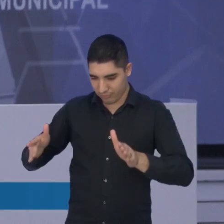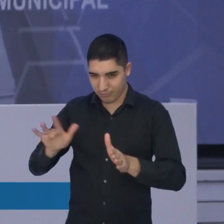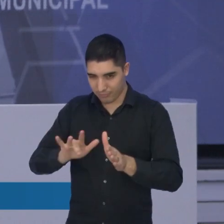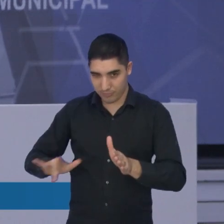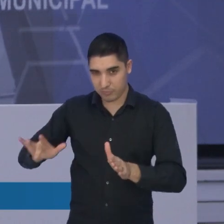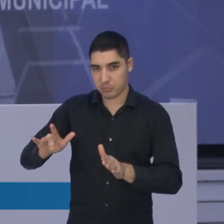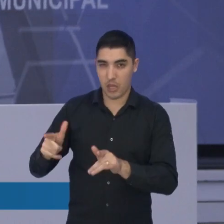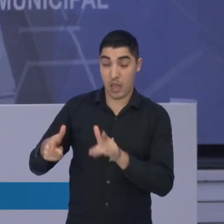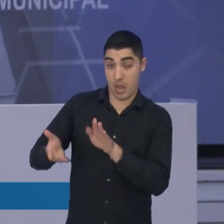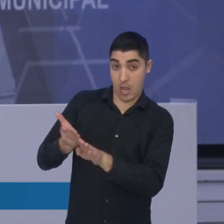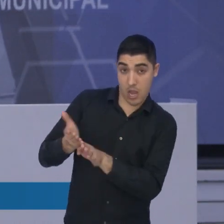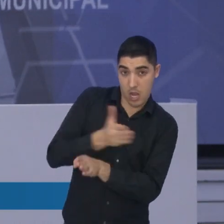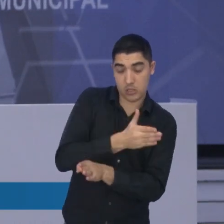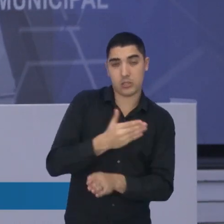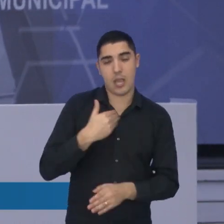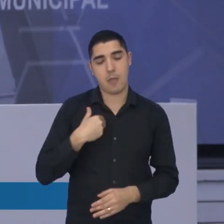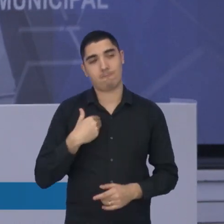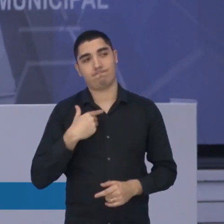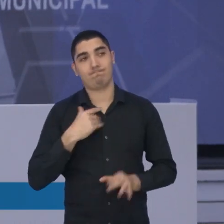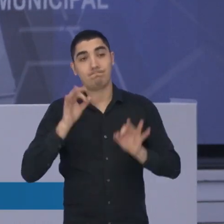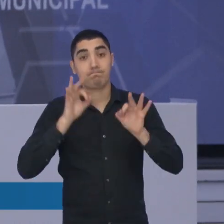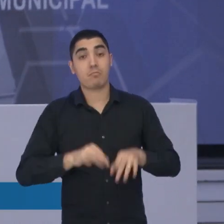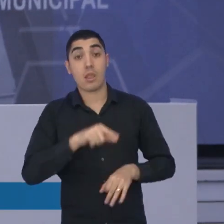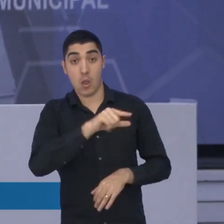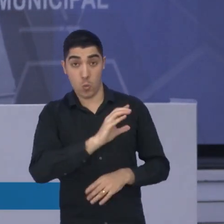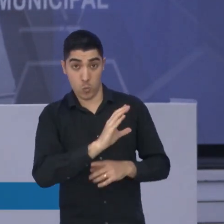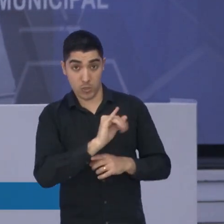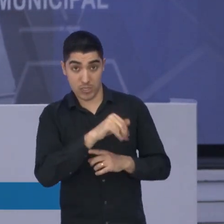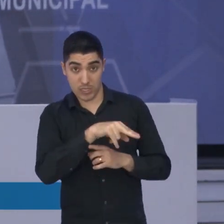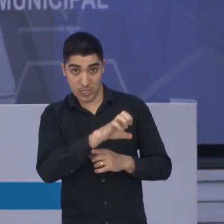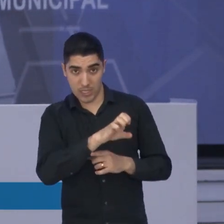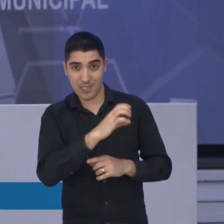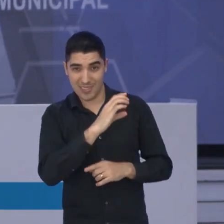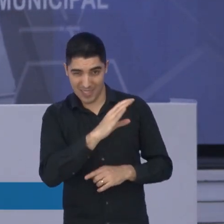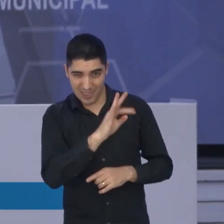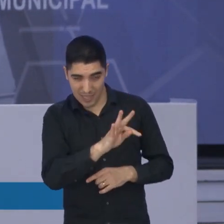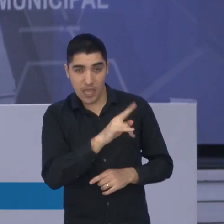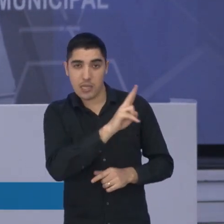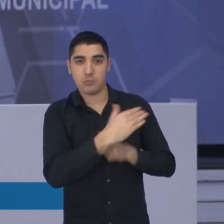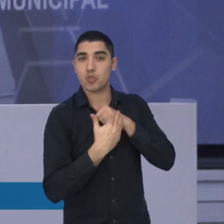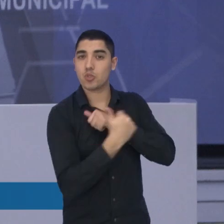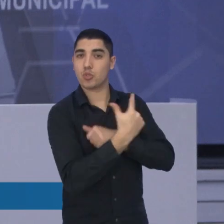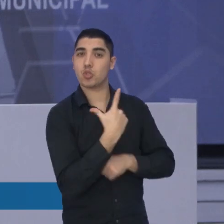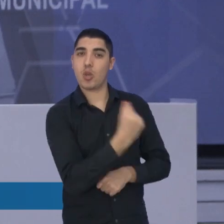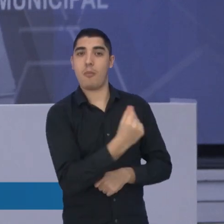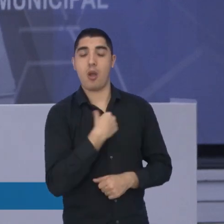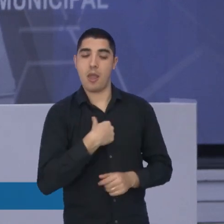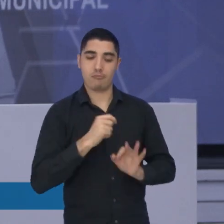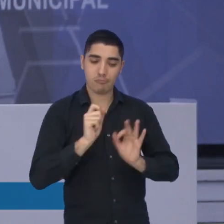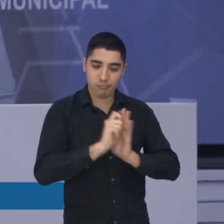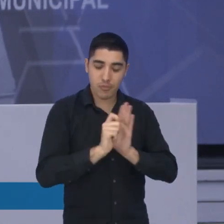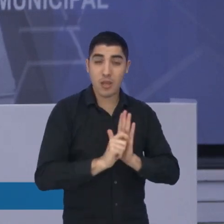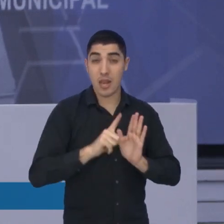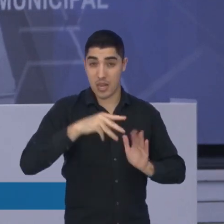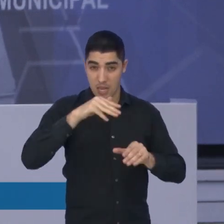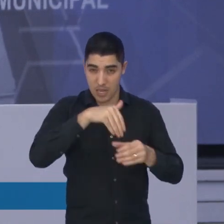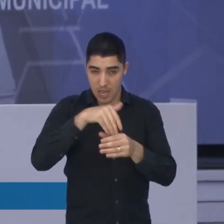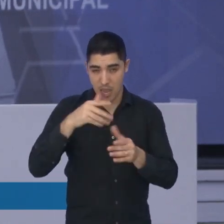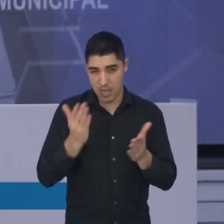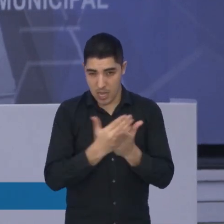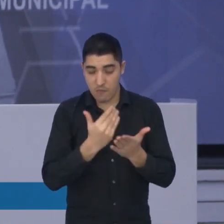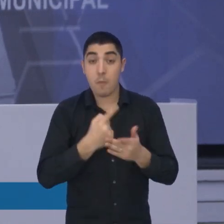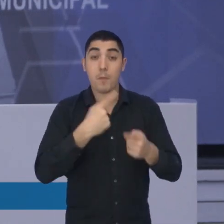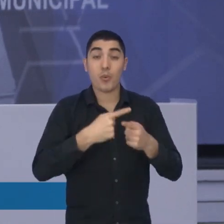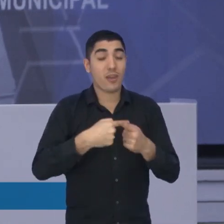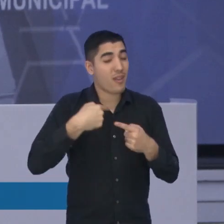ao pedir para que eu escrevesse esse livro. Eu sempre amei eleições. Enquanto as pessoas da minha idade reclamavam da obrigatoriedade